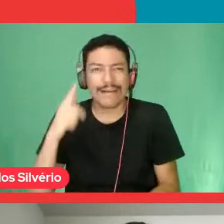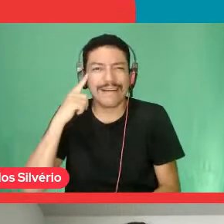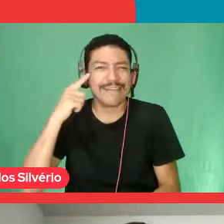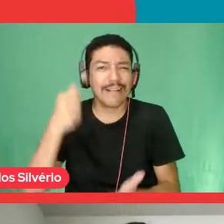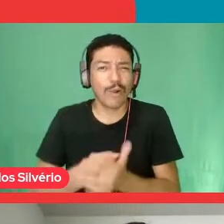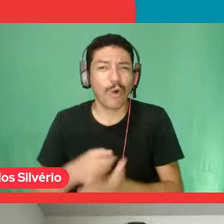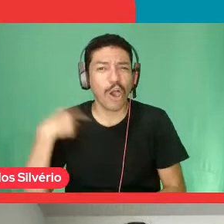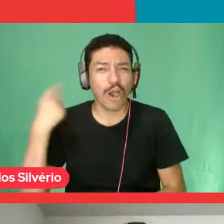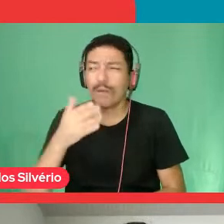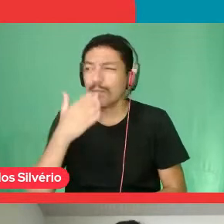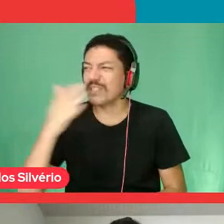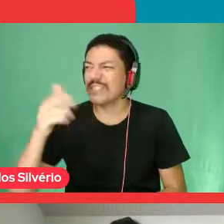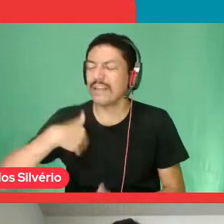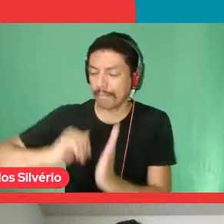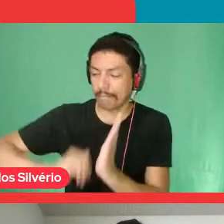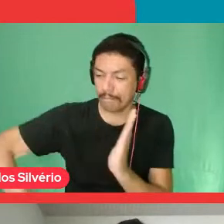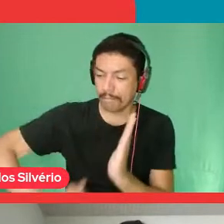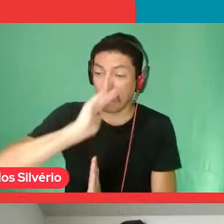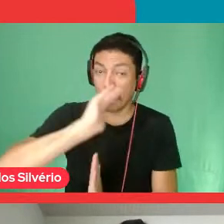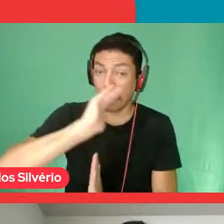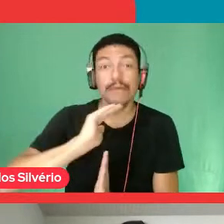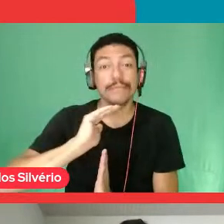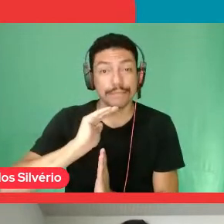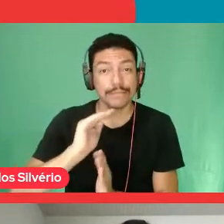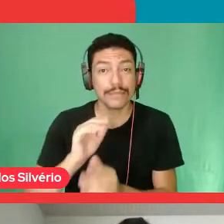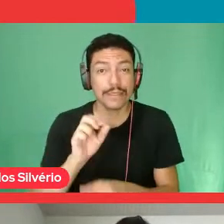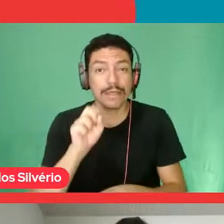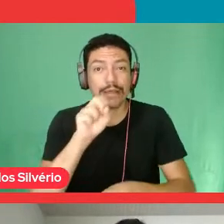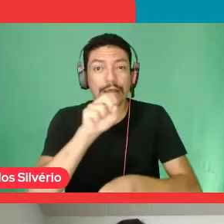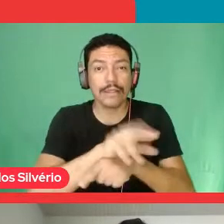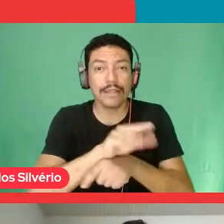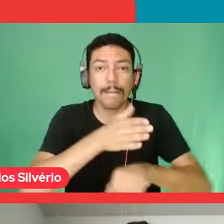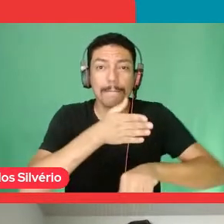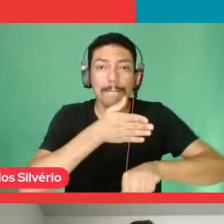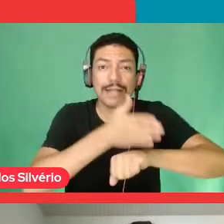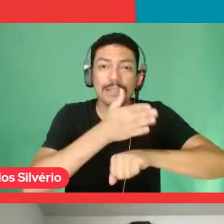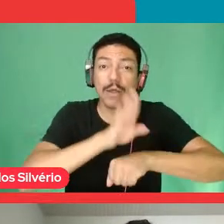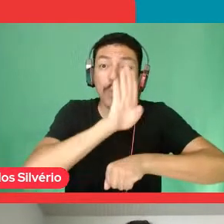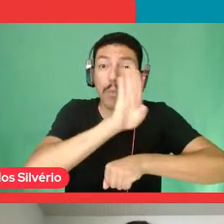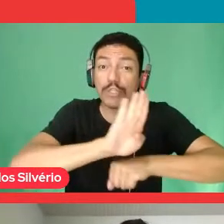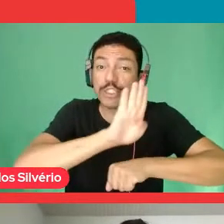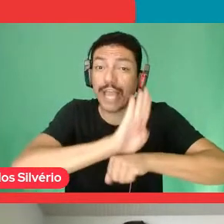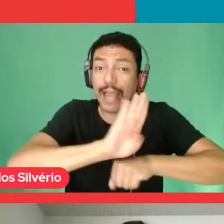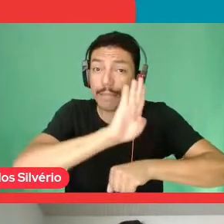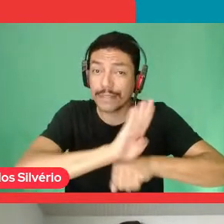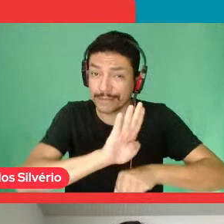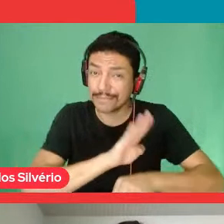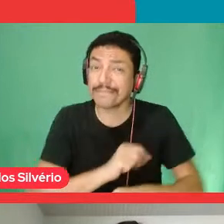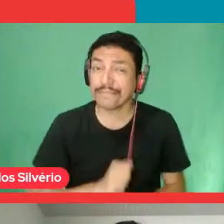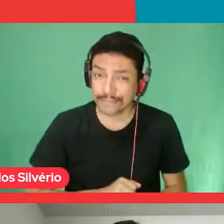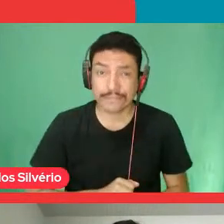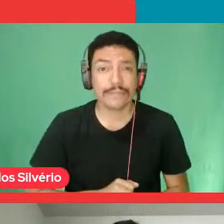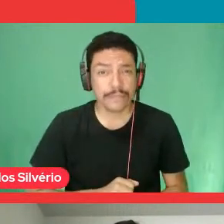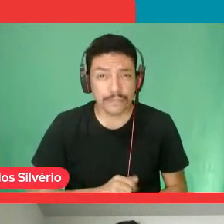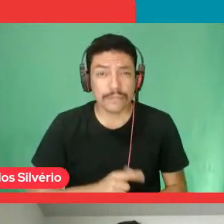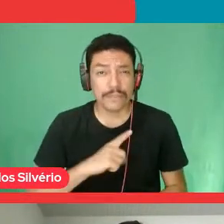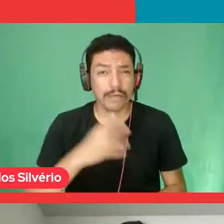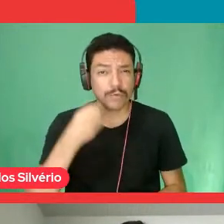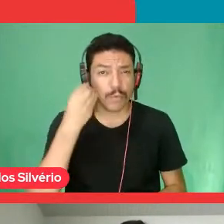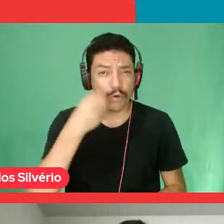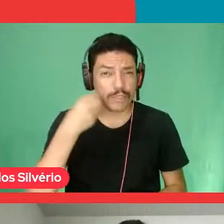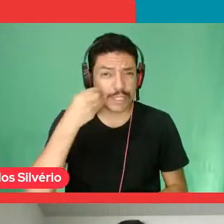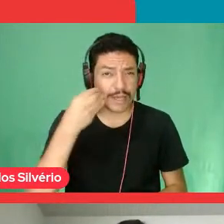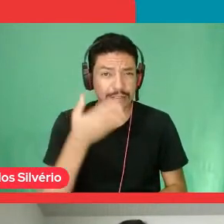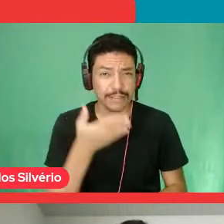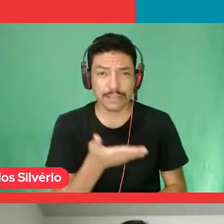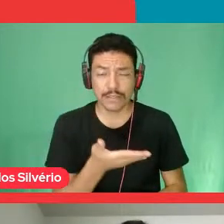pedir demissão e entrar para um bootcamp, né? Então, assim, tive a oportunidade e mudou a